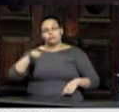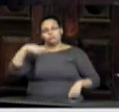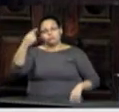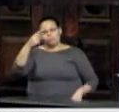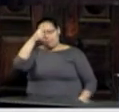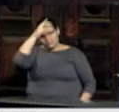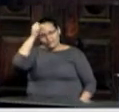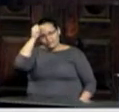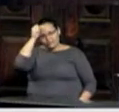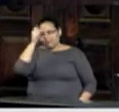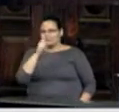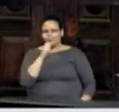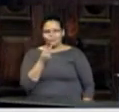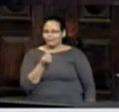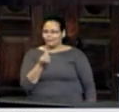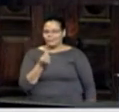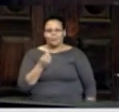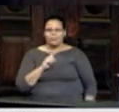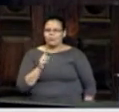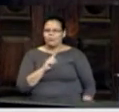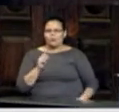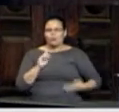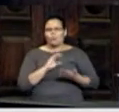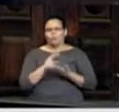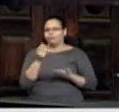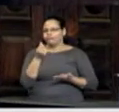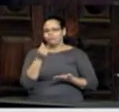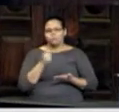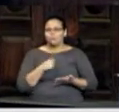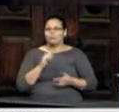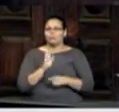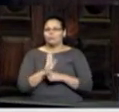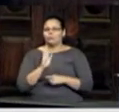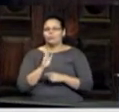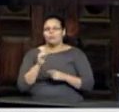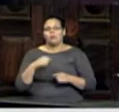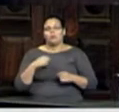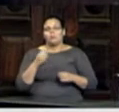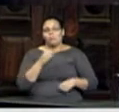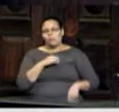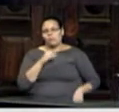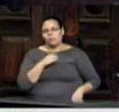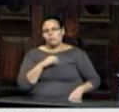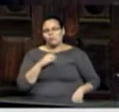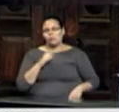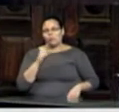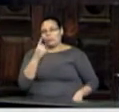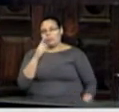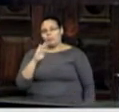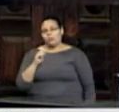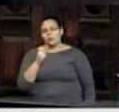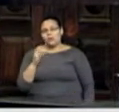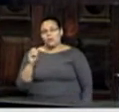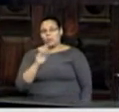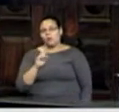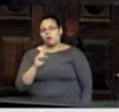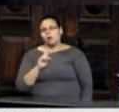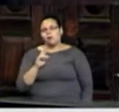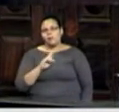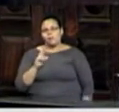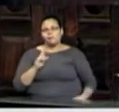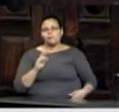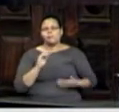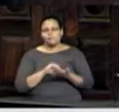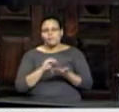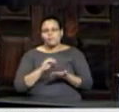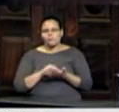prefeito não terá orçamento para manter uma folha de pagamentos de R$1 bilhão, insuflada